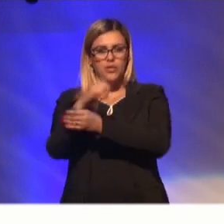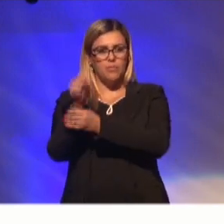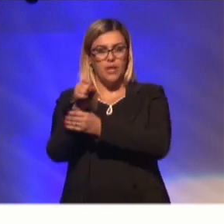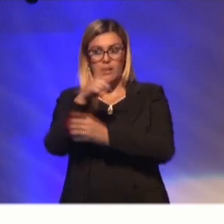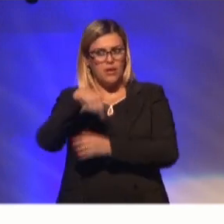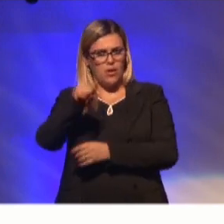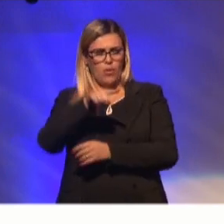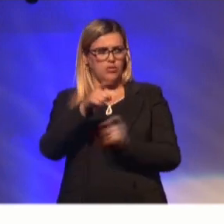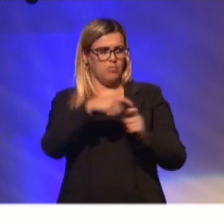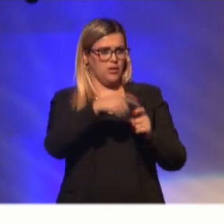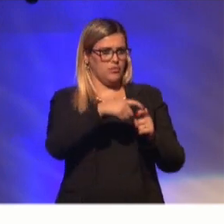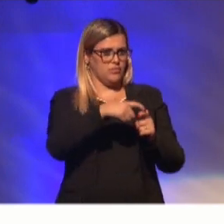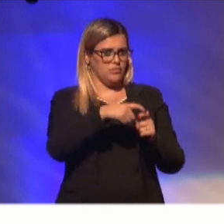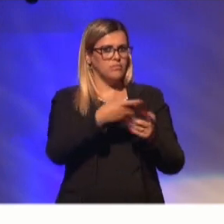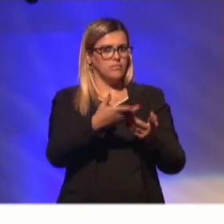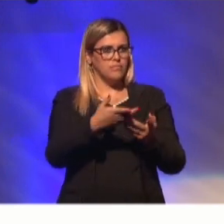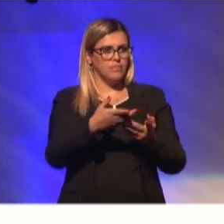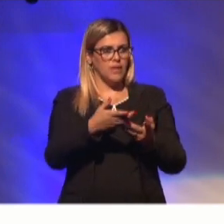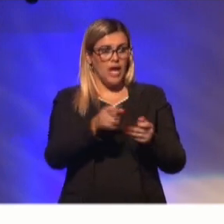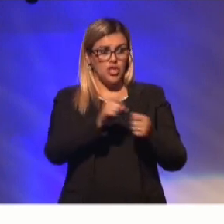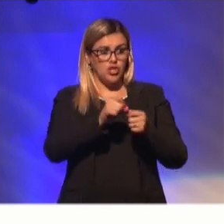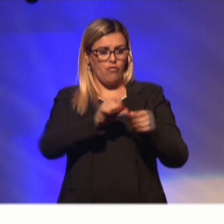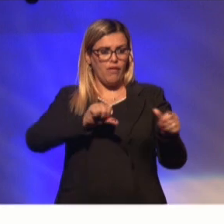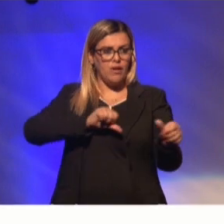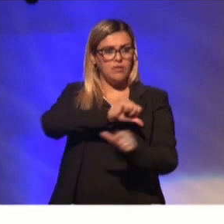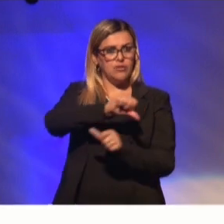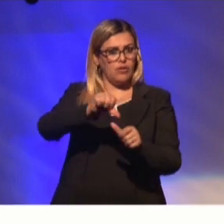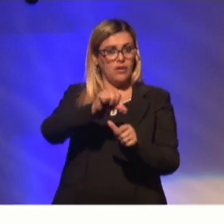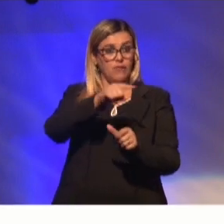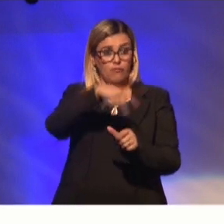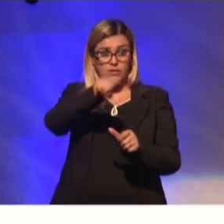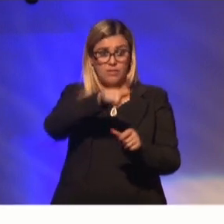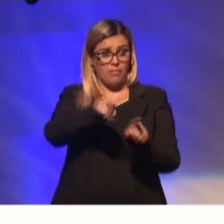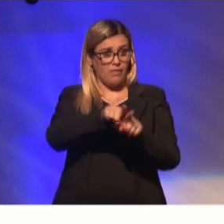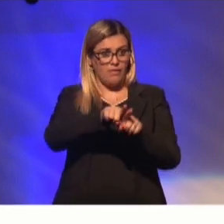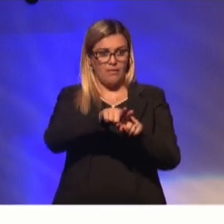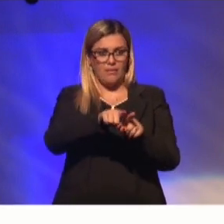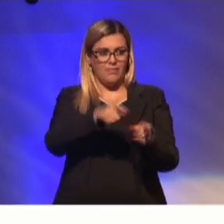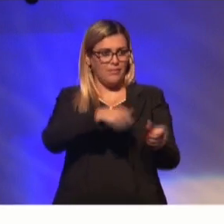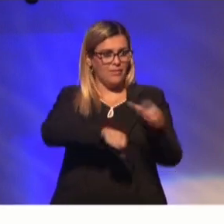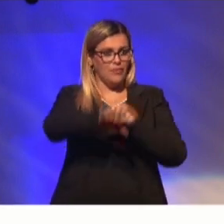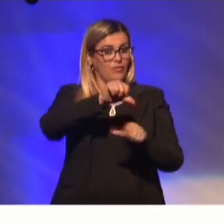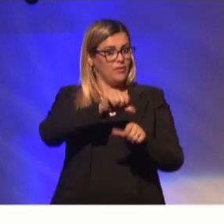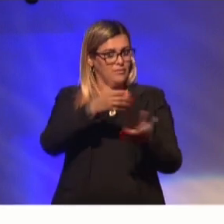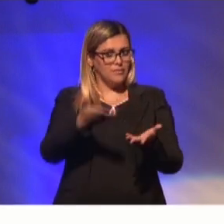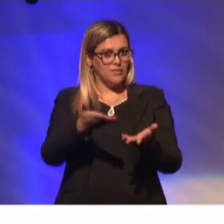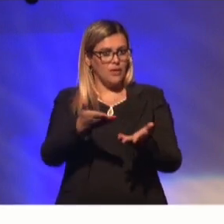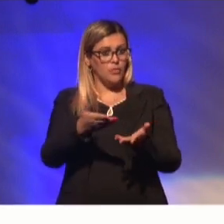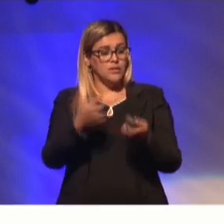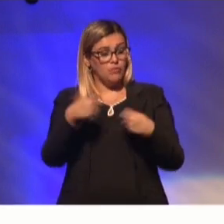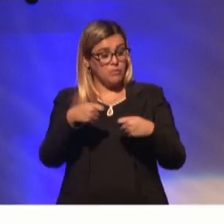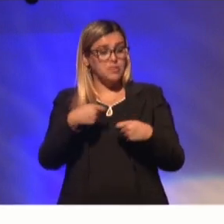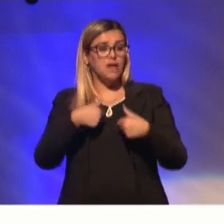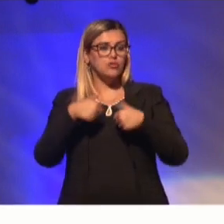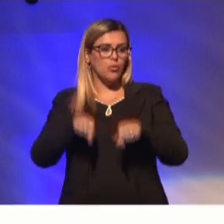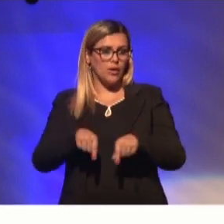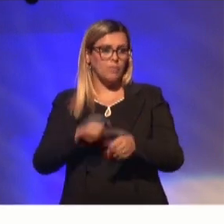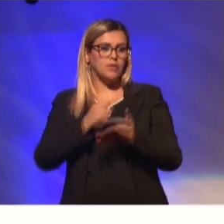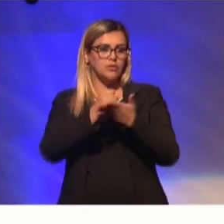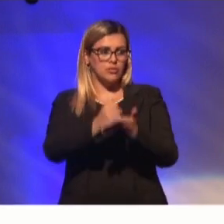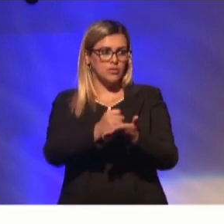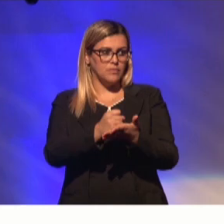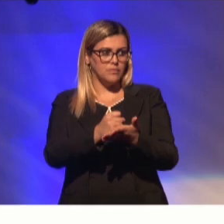é de vocês. A gente não realiza a técnica de vocês, vocês não realizam a nossa, mas nós trabalhamos em equipe. O que você precisar, eu estou aqui para te